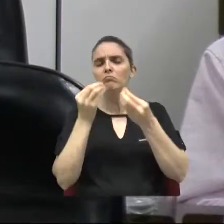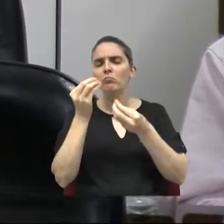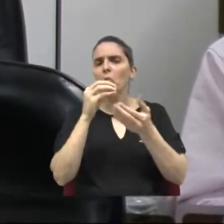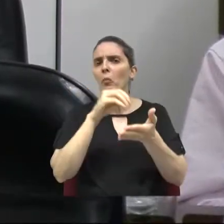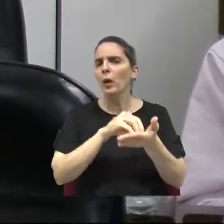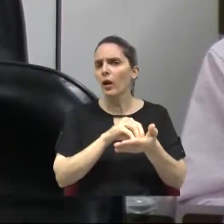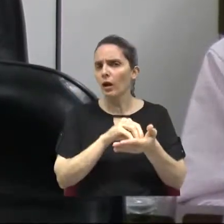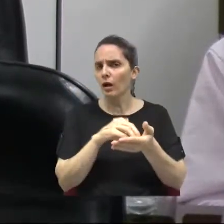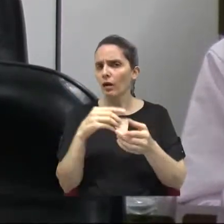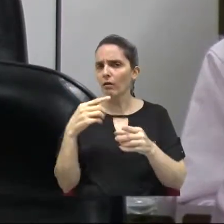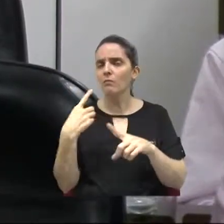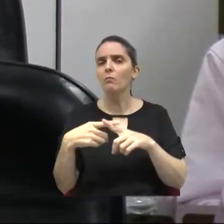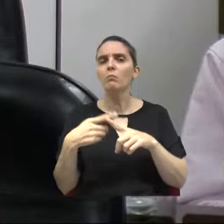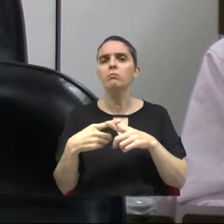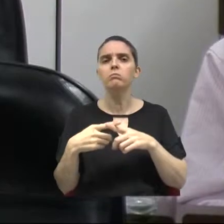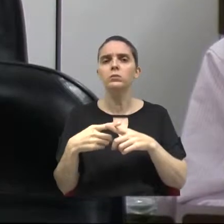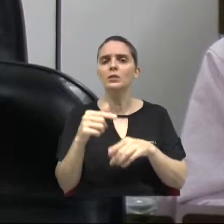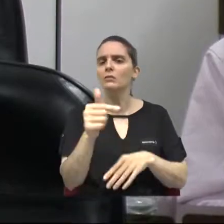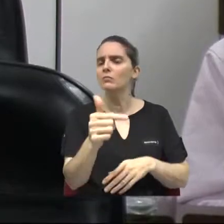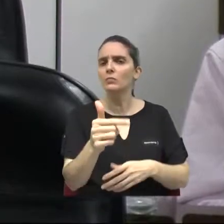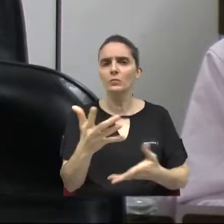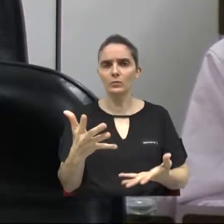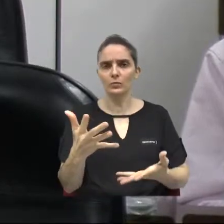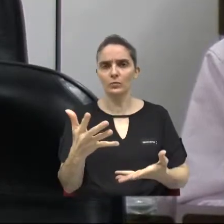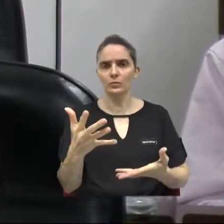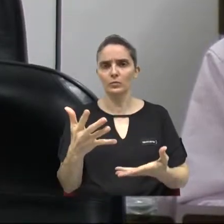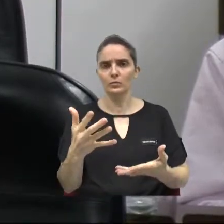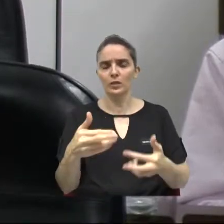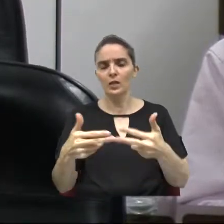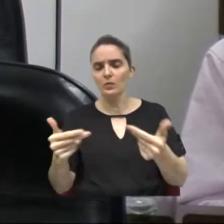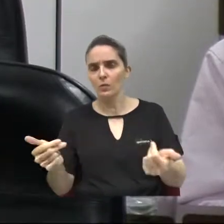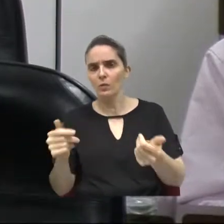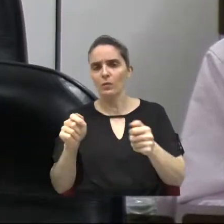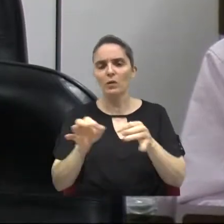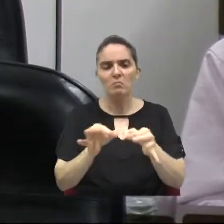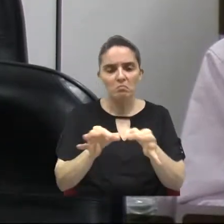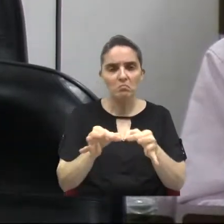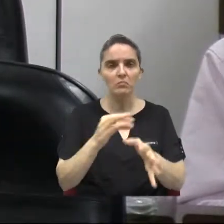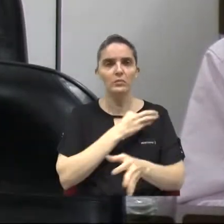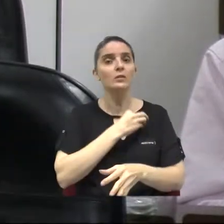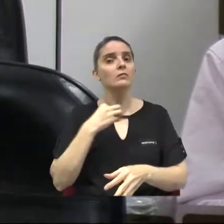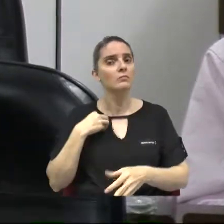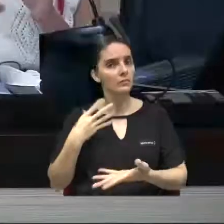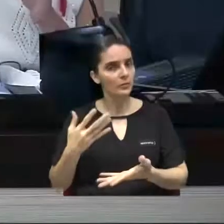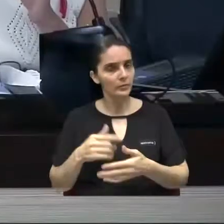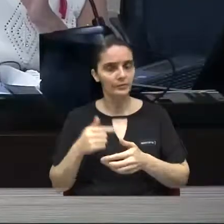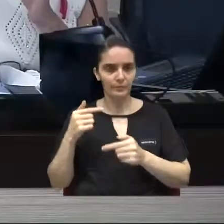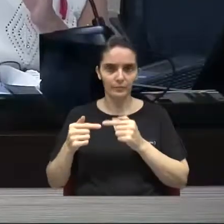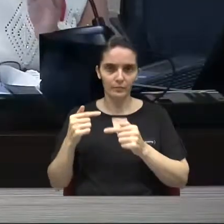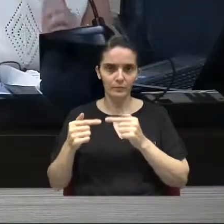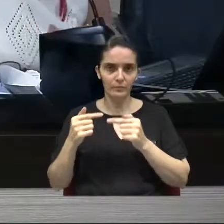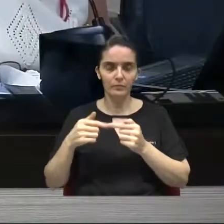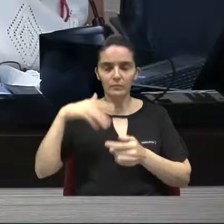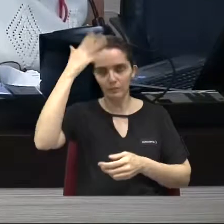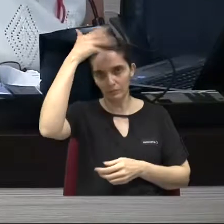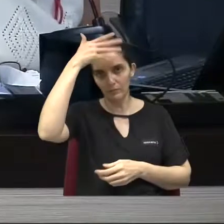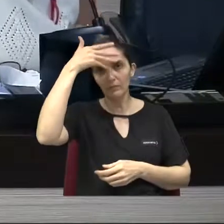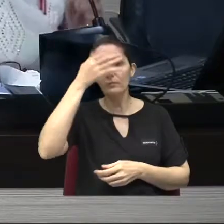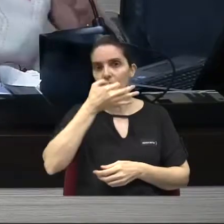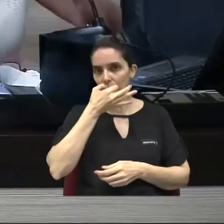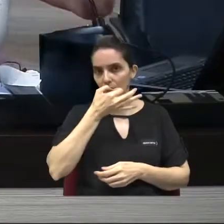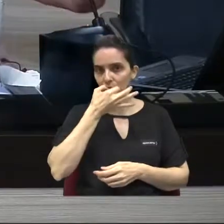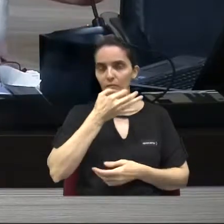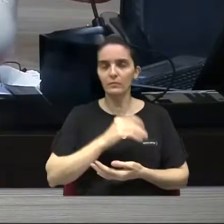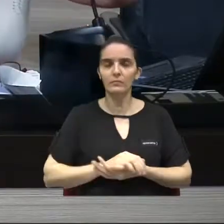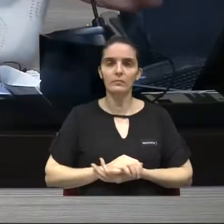à falta de filmes para a realização desses exames na rede pública. Obrigado, senhor presidente. Continue a discussão. Desejo discutir, senhor A presidente. palavra